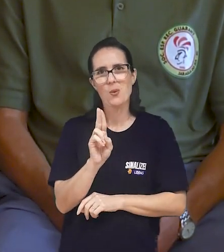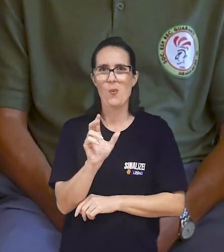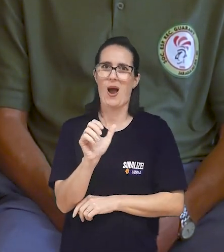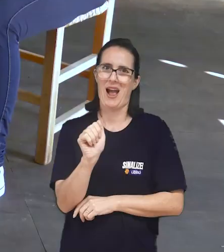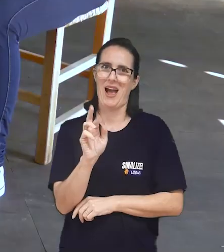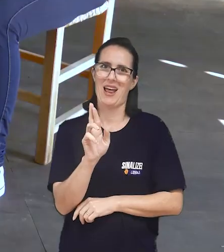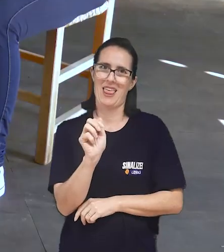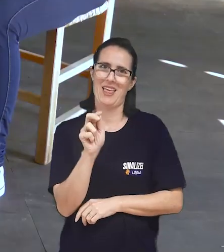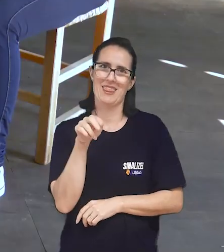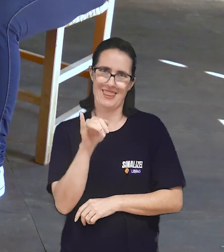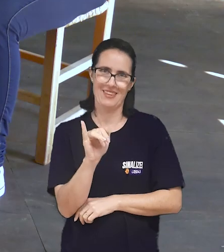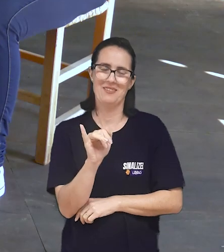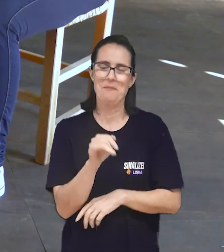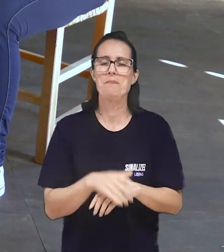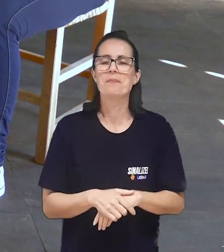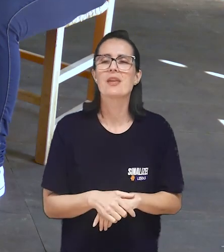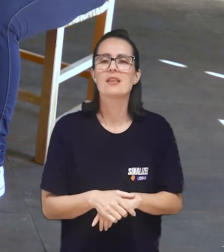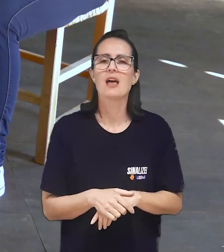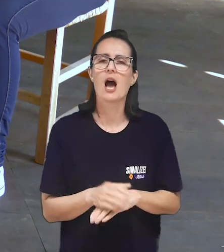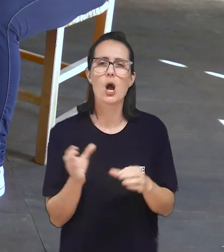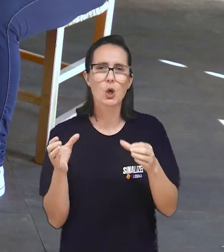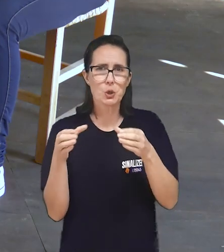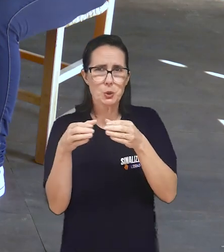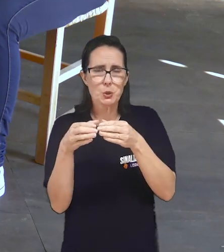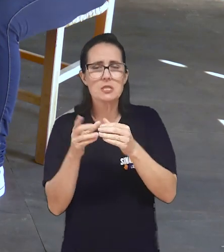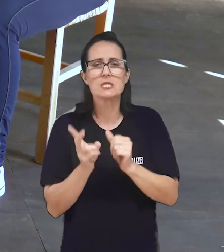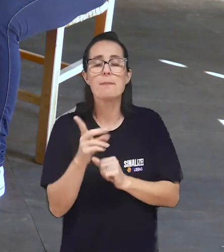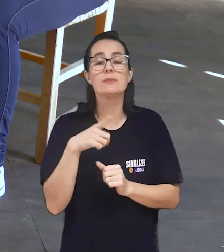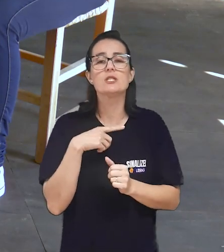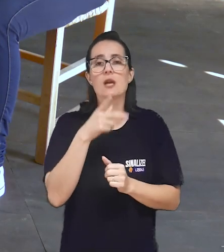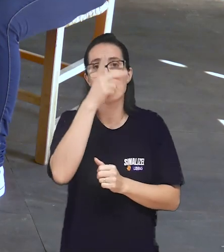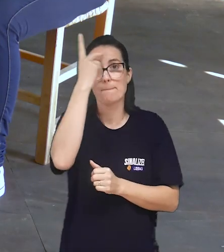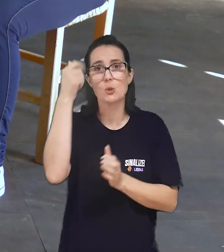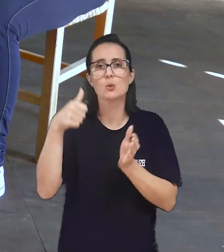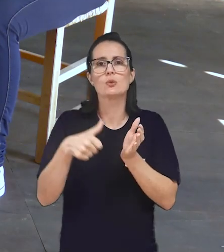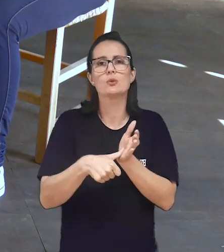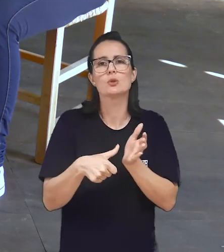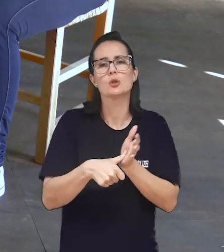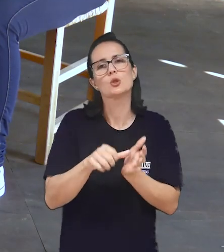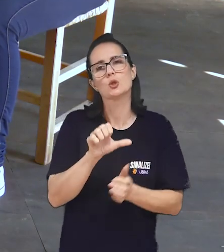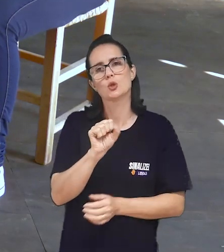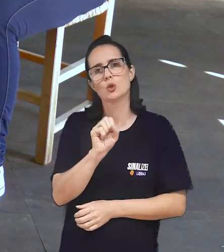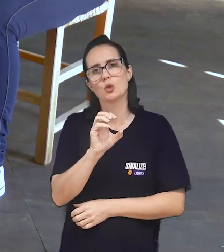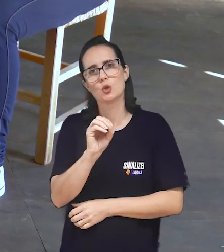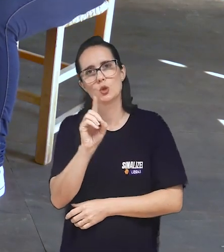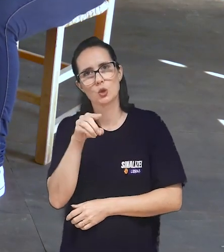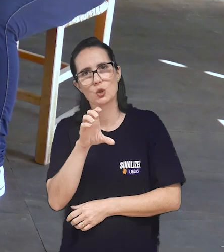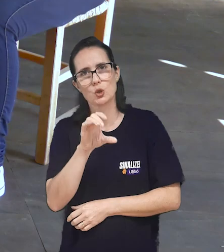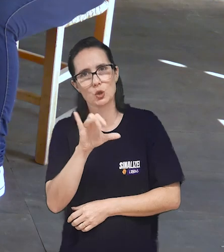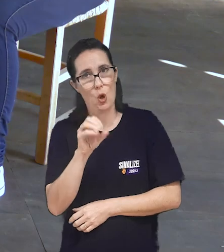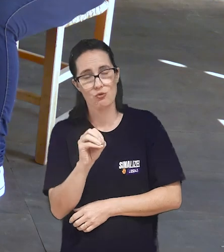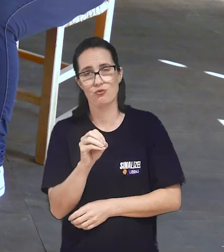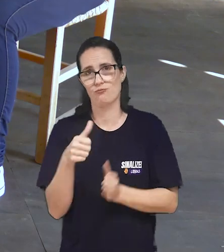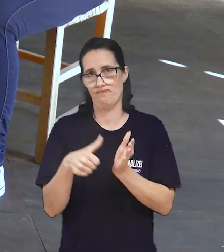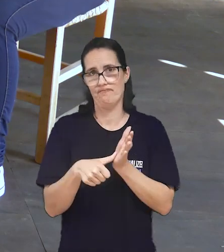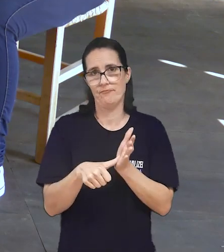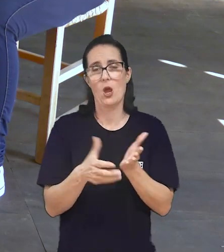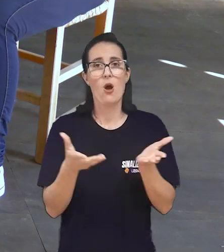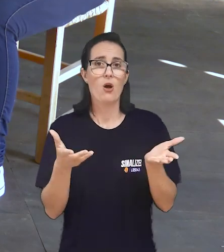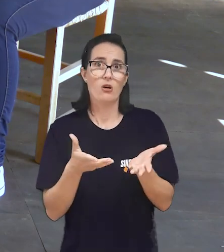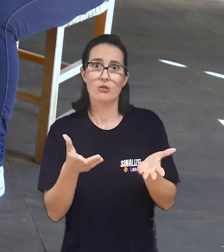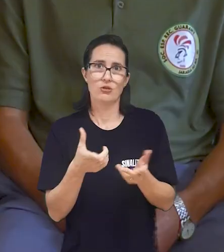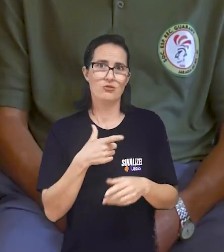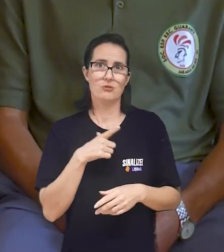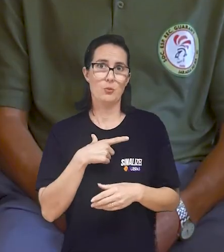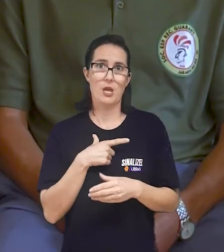também. E sempre os times eram montados através dos sócios, né? Hoje, a gente não tem mais um time